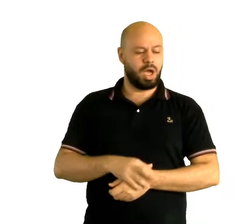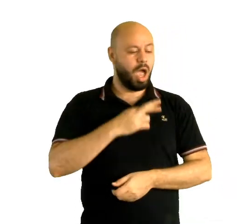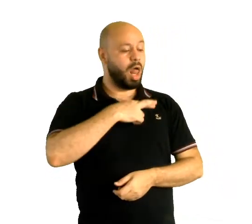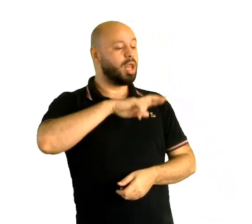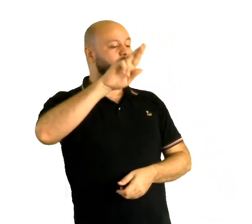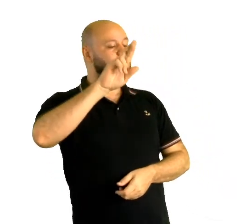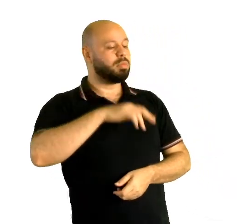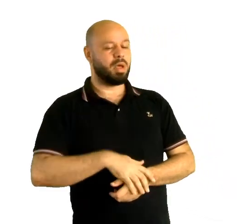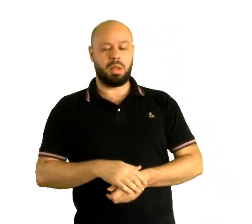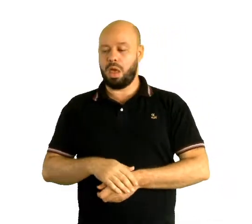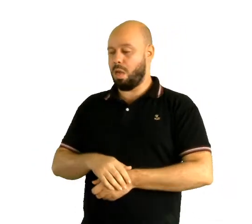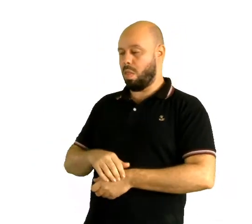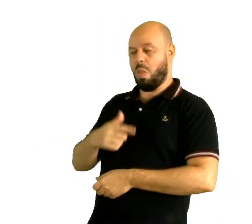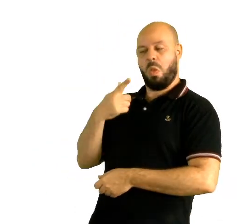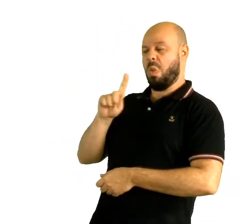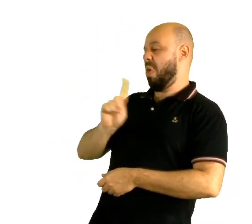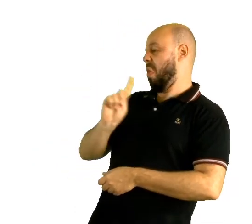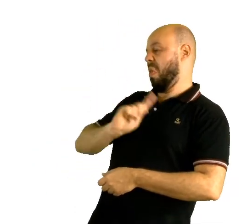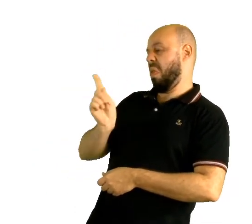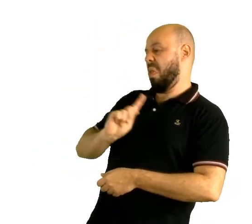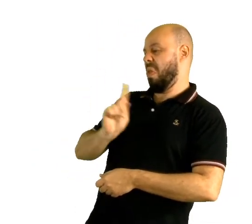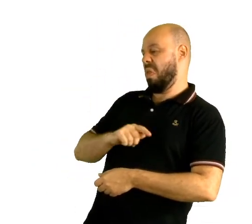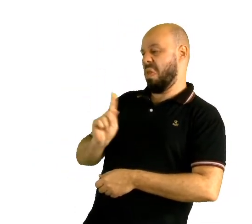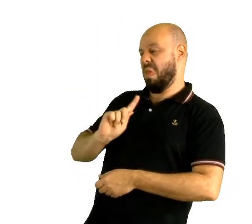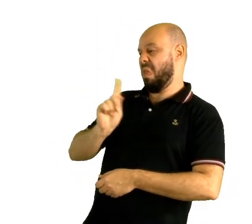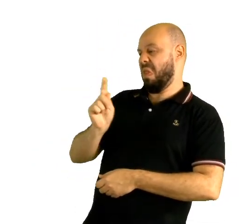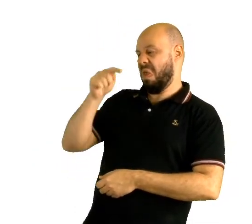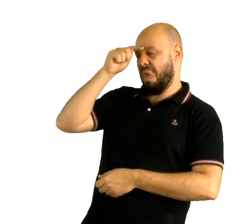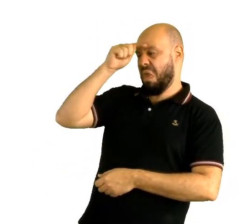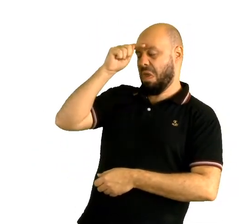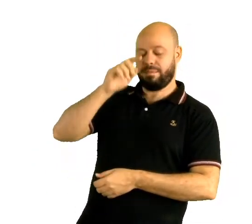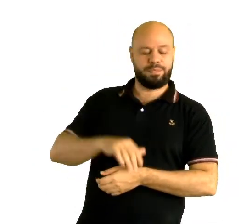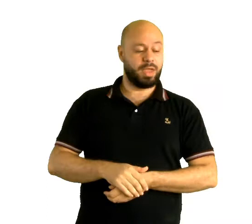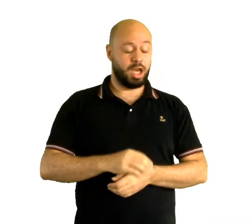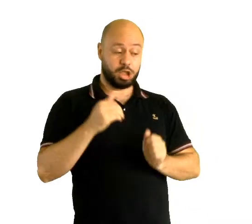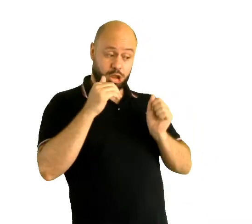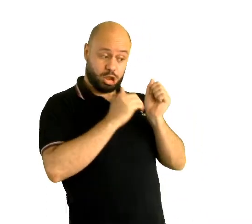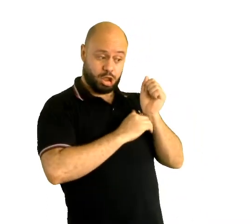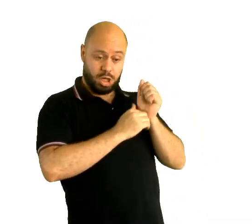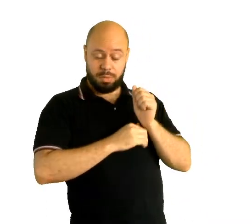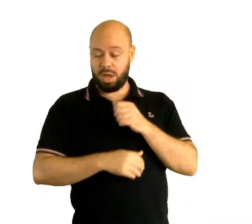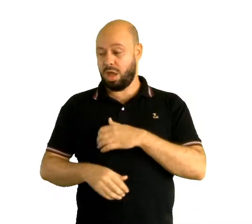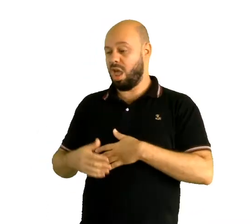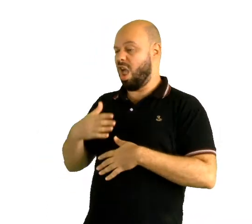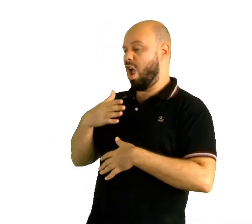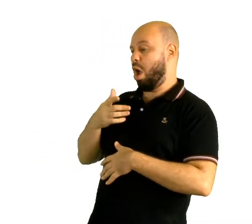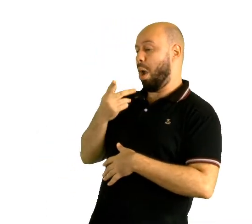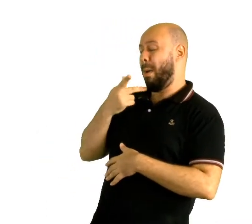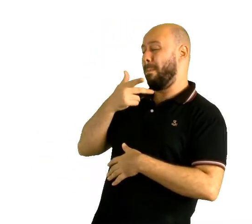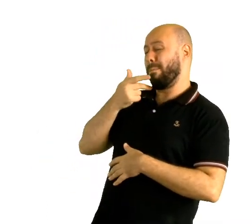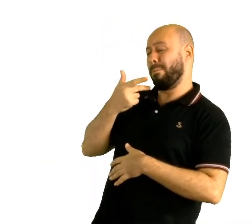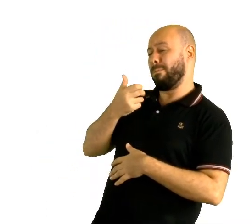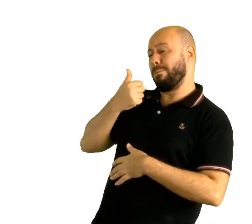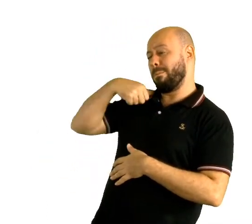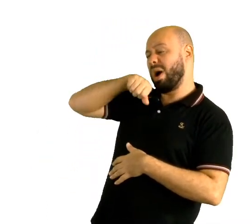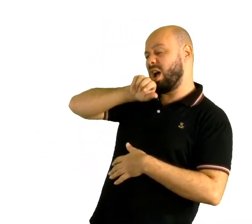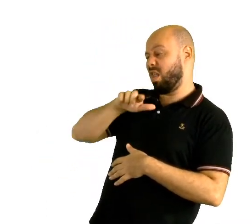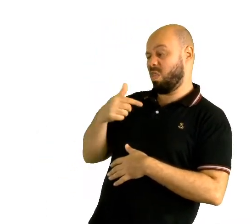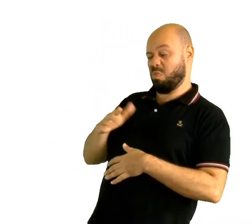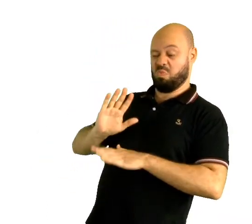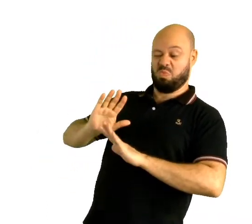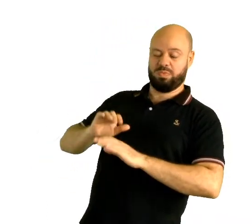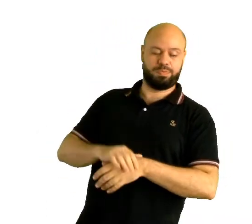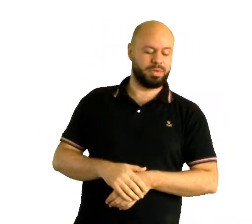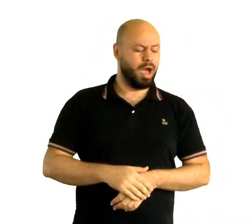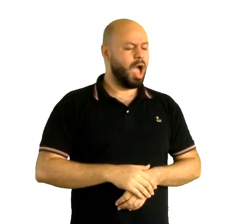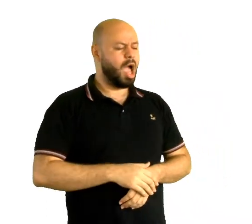religião, negacionismo. Um segredo, não gosto de banho. O que mais detesta?